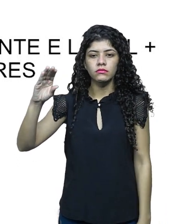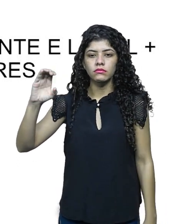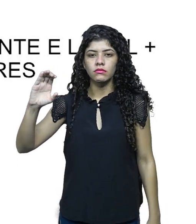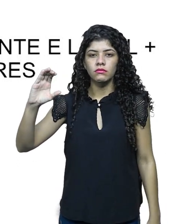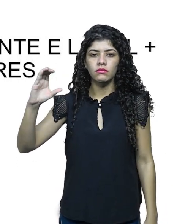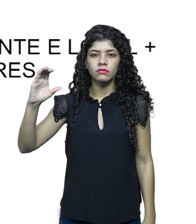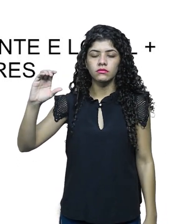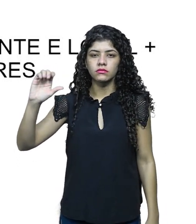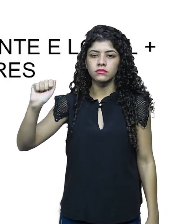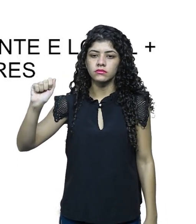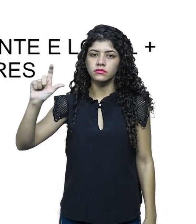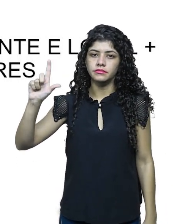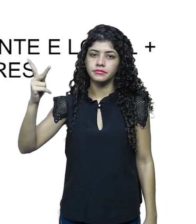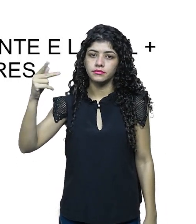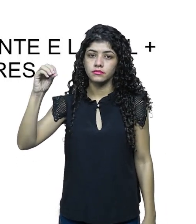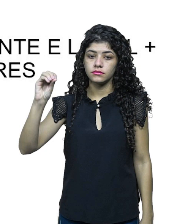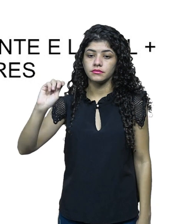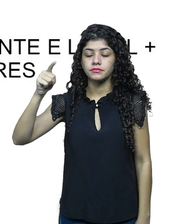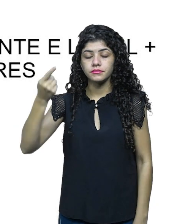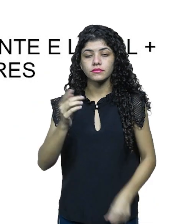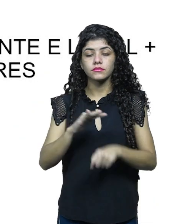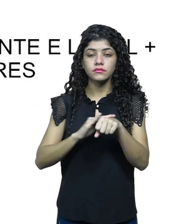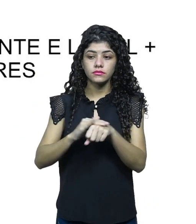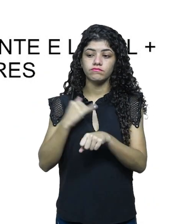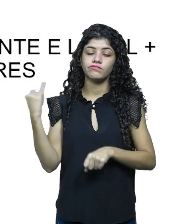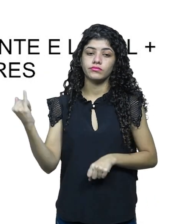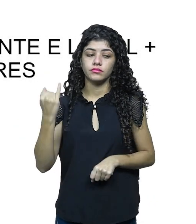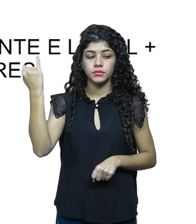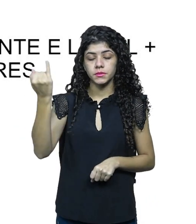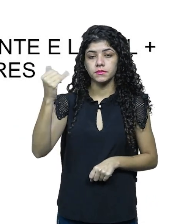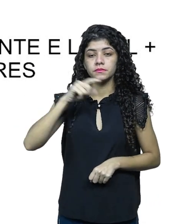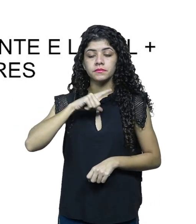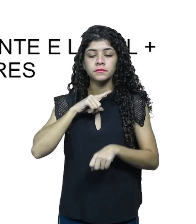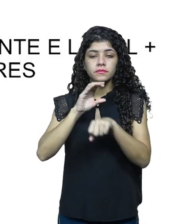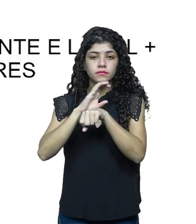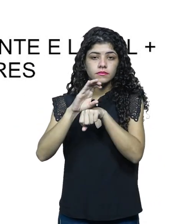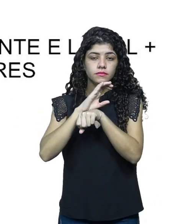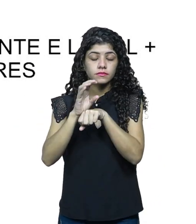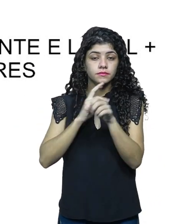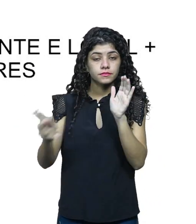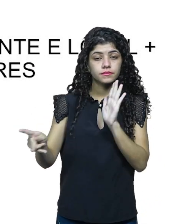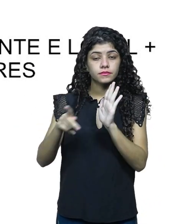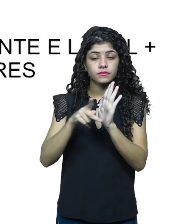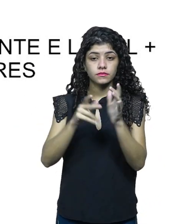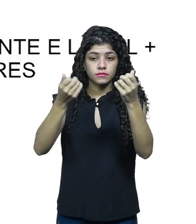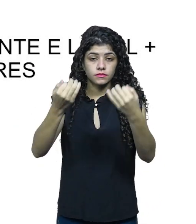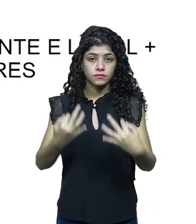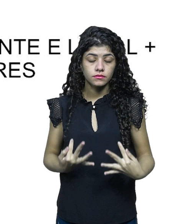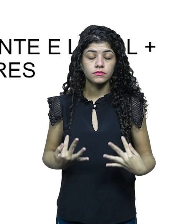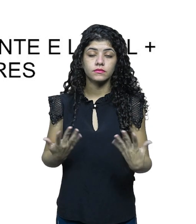sobre ação e sobre diálogo. Mas é muito importante, inclusive tem cursos específicos por aí só